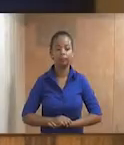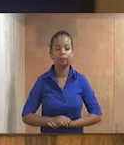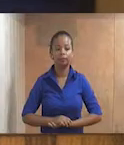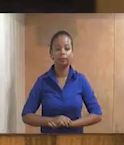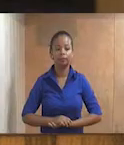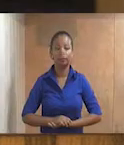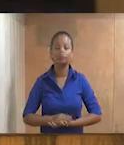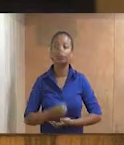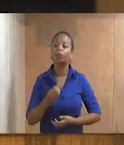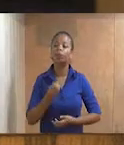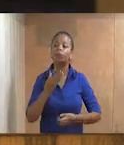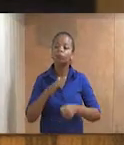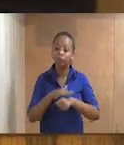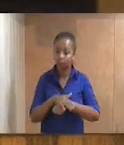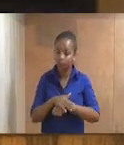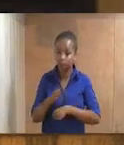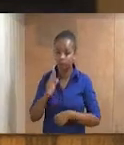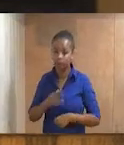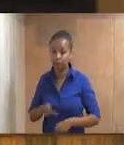Boa noite, senhor presidente.